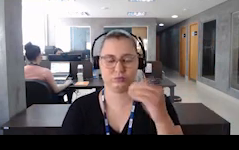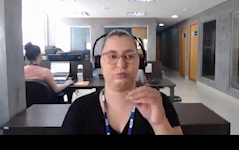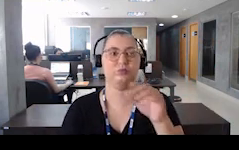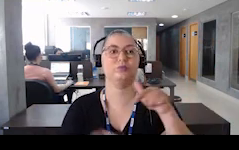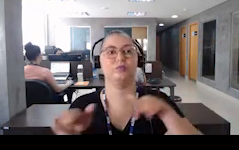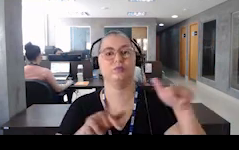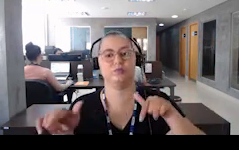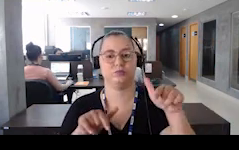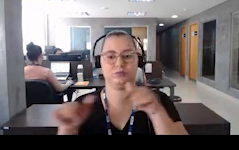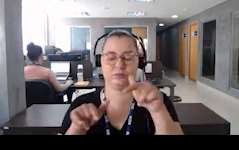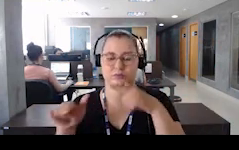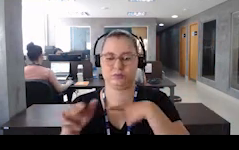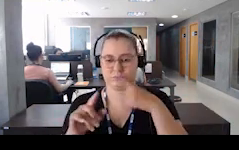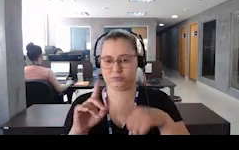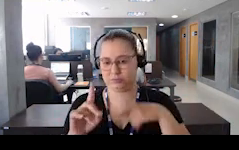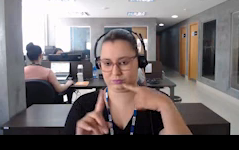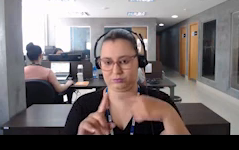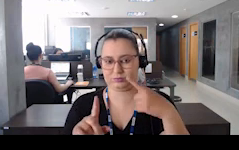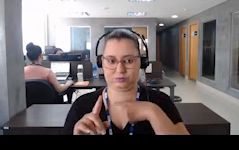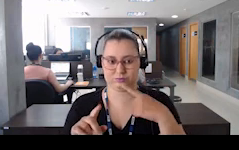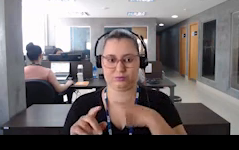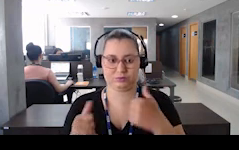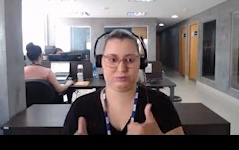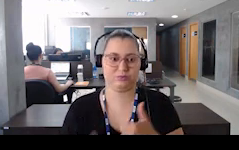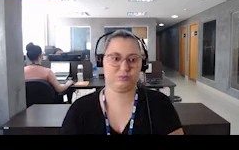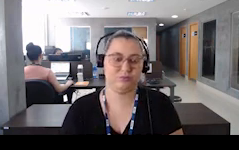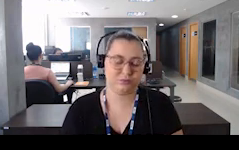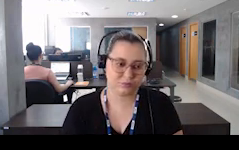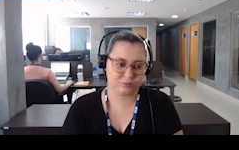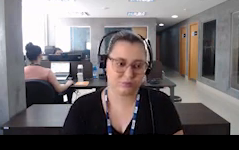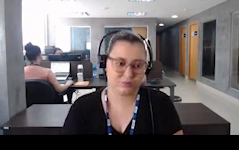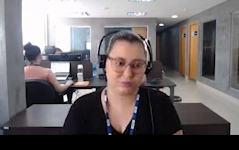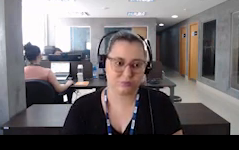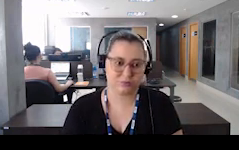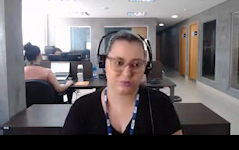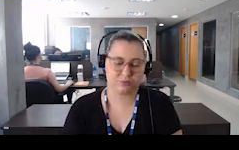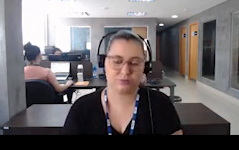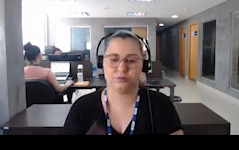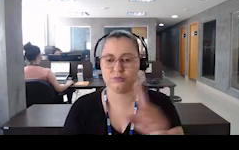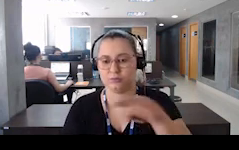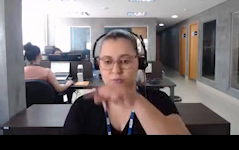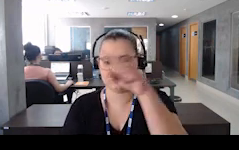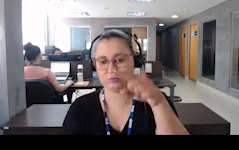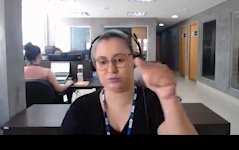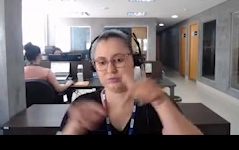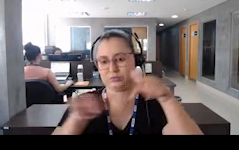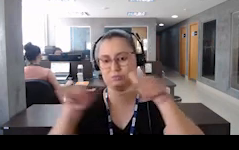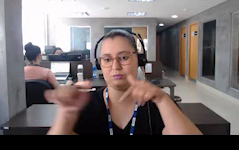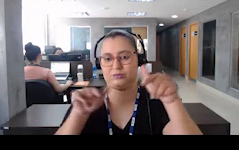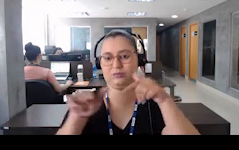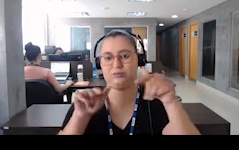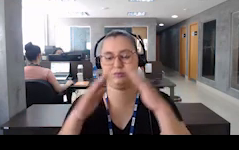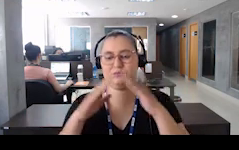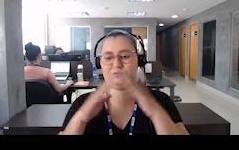provavelmente eu vou ter que trabalhar extra aqui no fim de semana para fazer essas correções, tudo Com bem? certeza. Mas assim Obrigado. como vocês vão trabalhar,